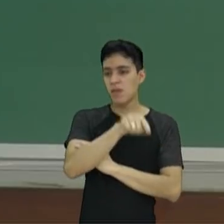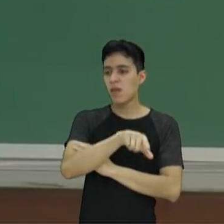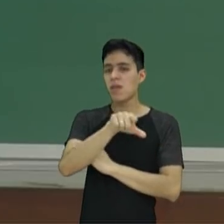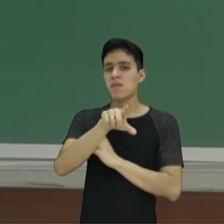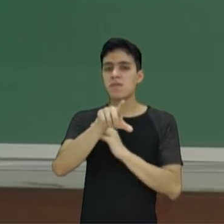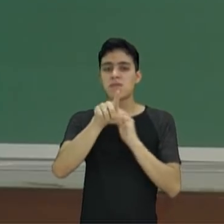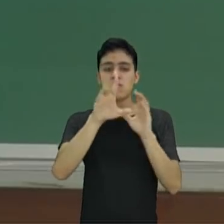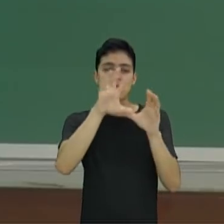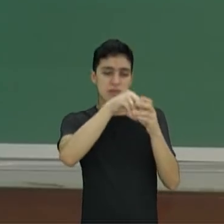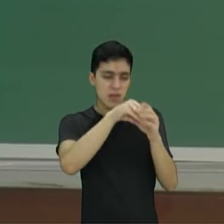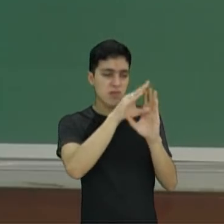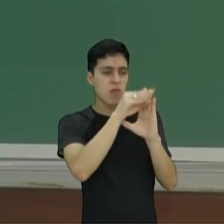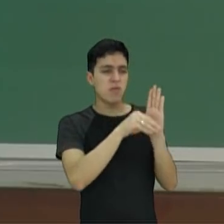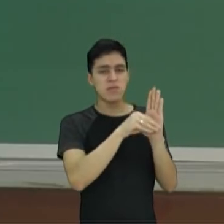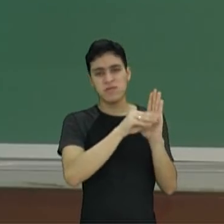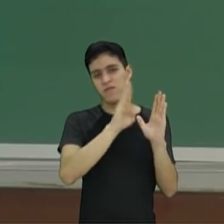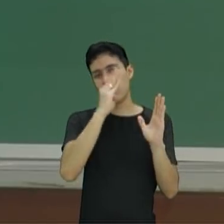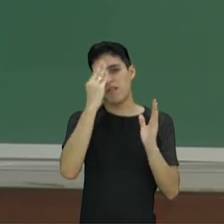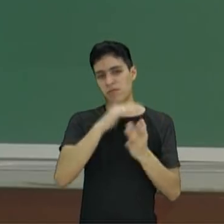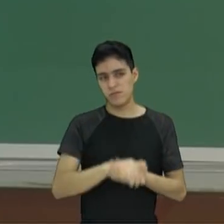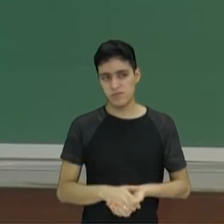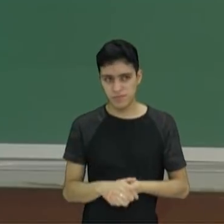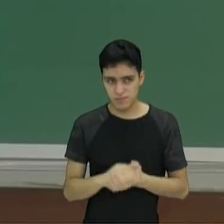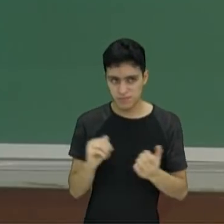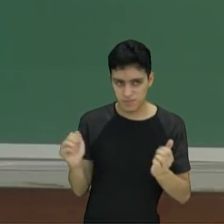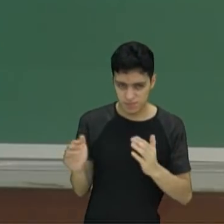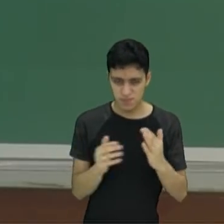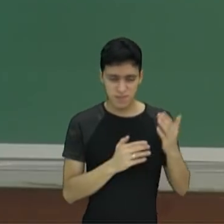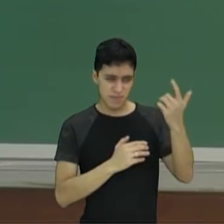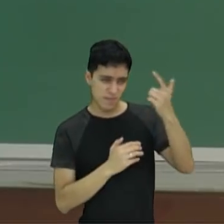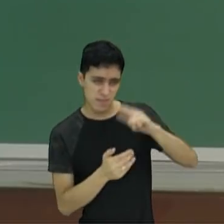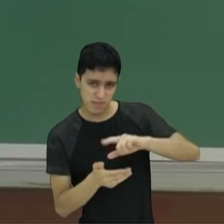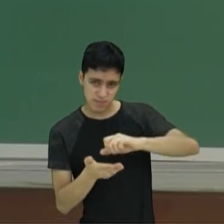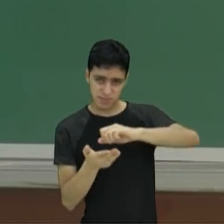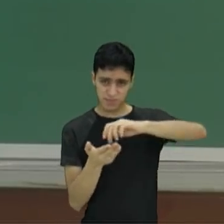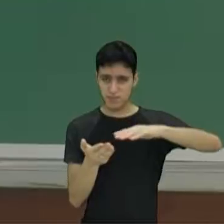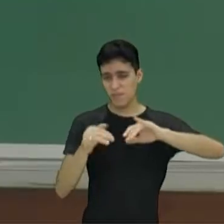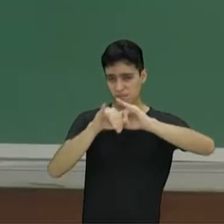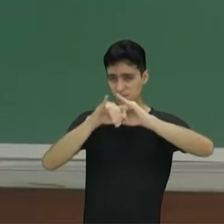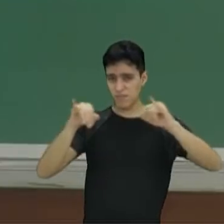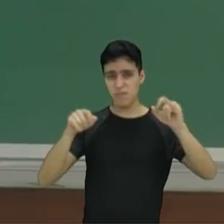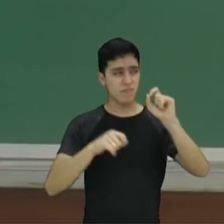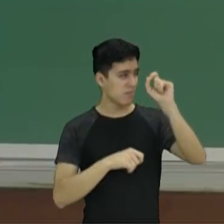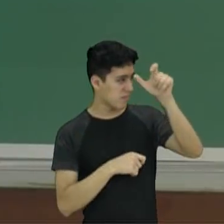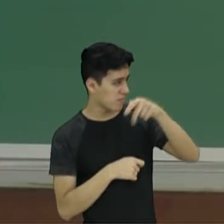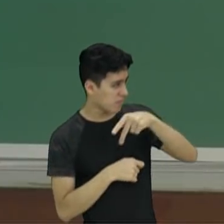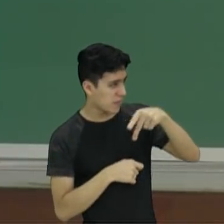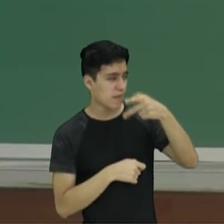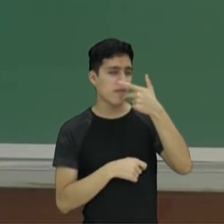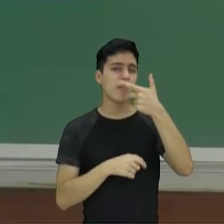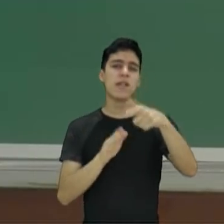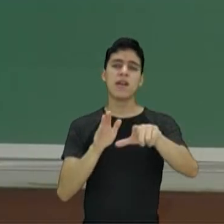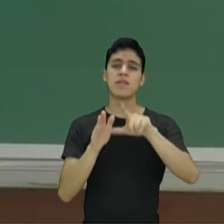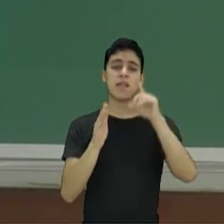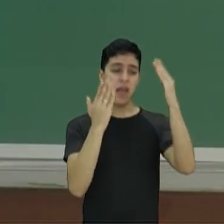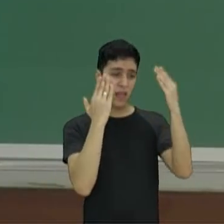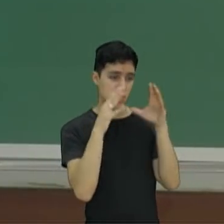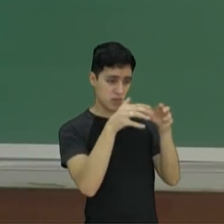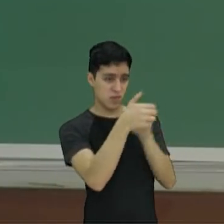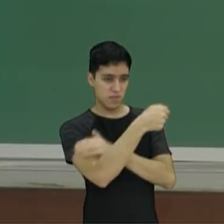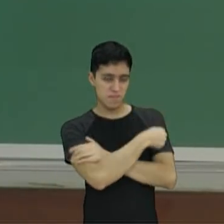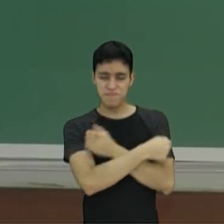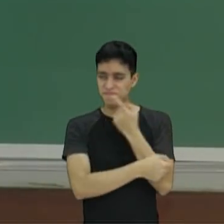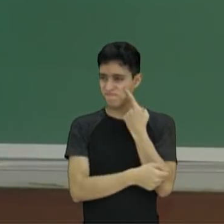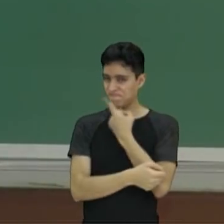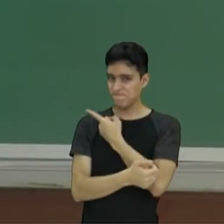como conteúdo enganoso. Temos mais uma notícia que o professor mencionou, que foi analisada pelos alunos.